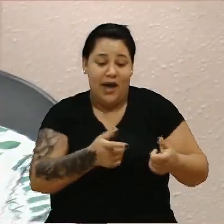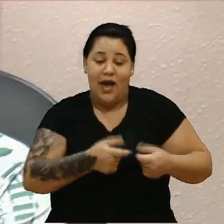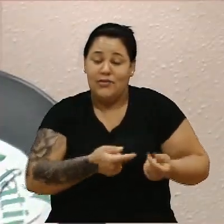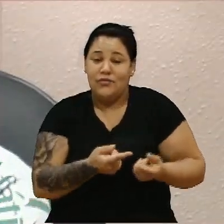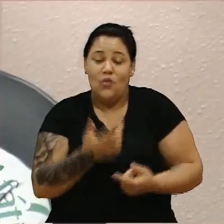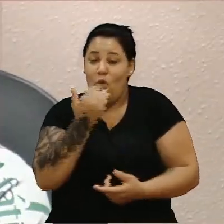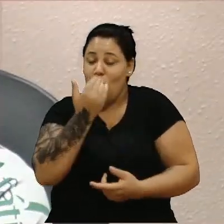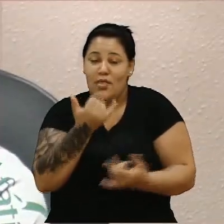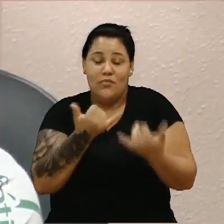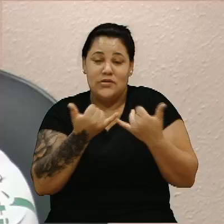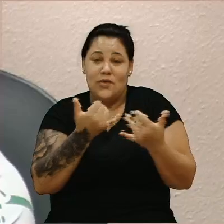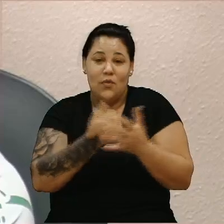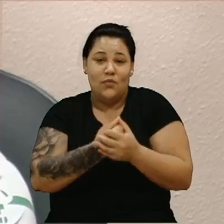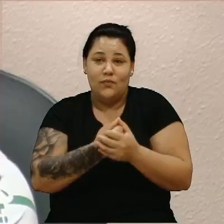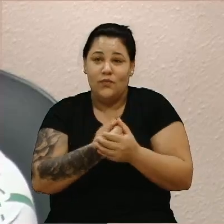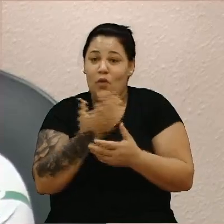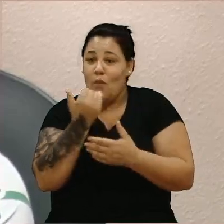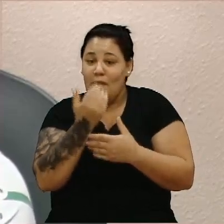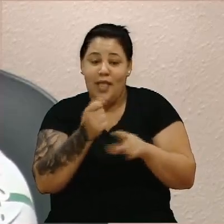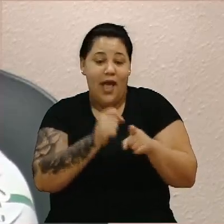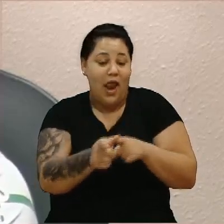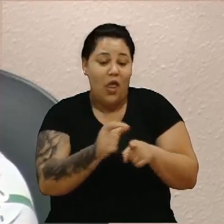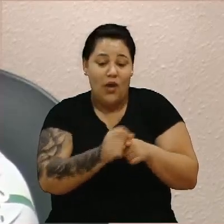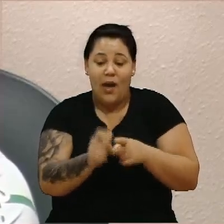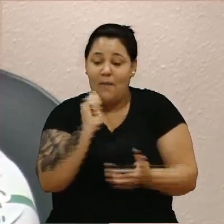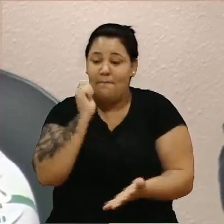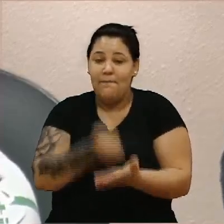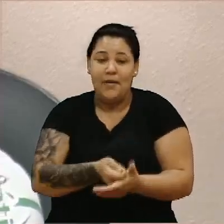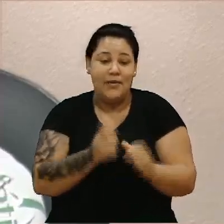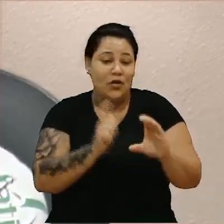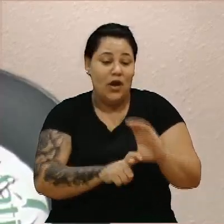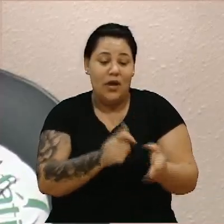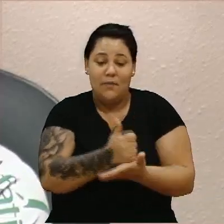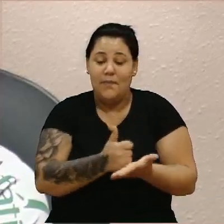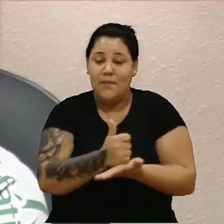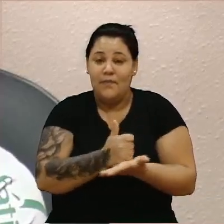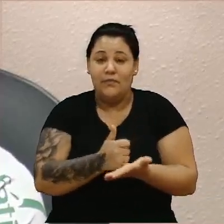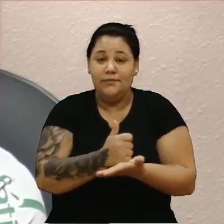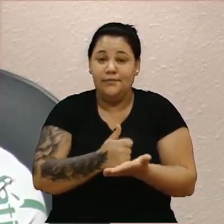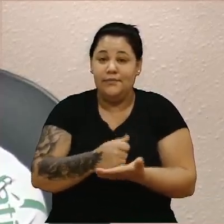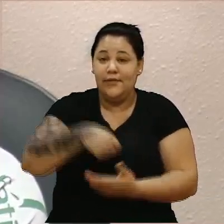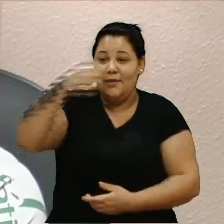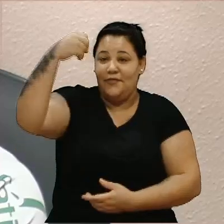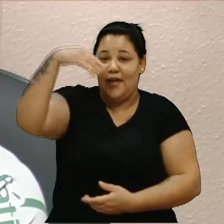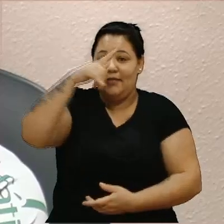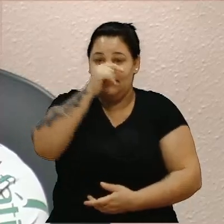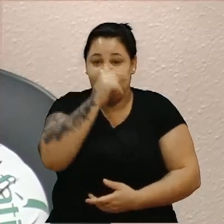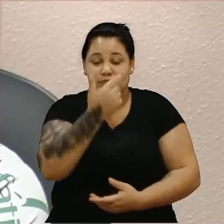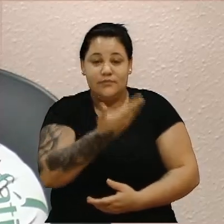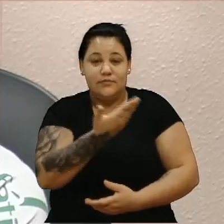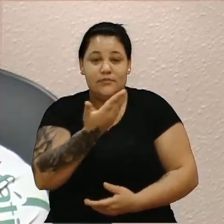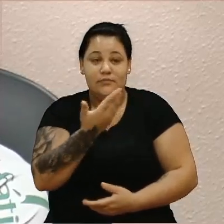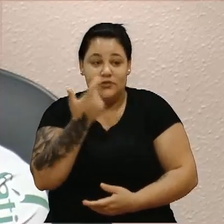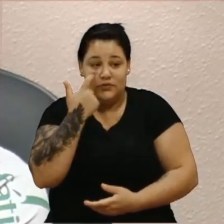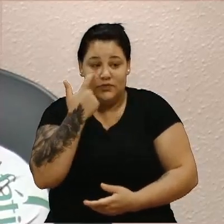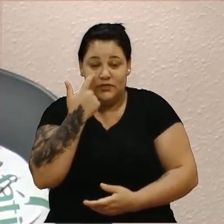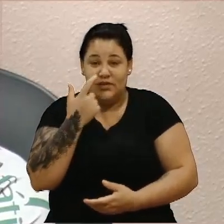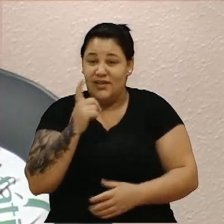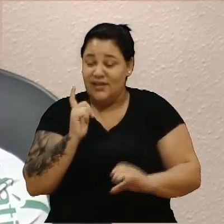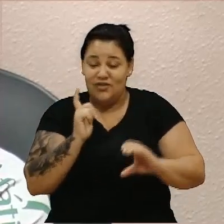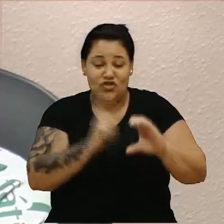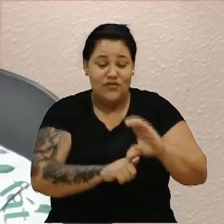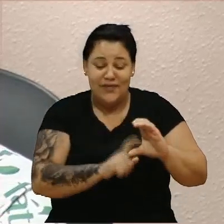por exemplo. Alimento, aluguel, pagamento de contas básicas como água e luz. E aí a gente vai ver sobre o endividamento